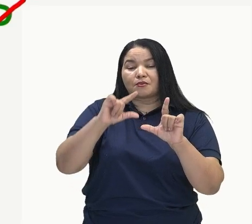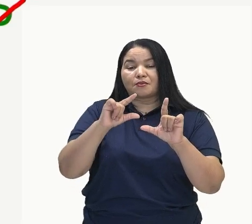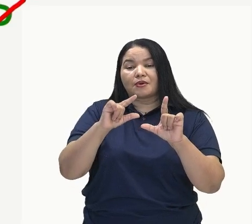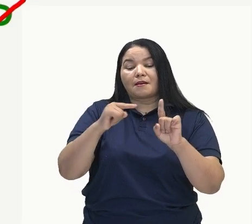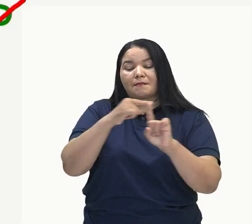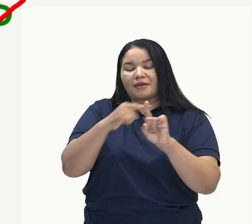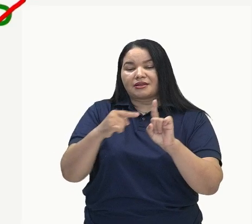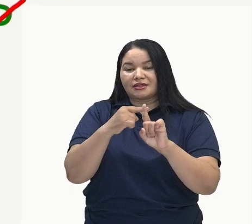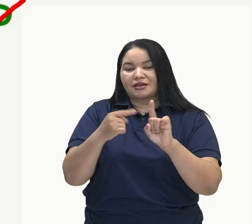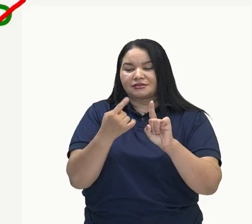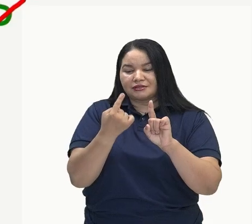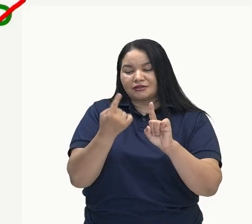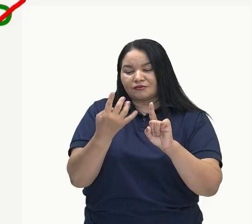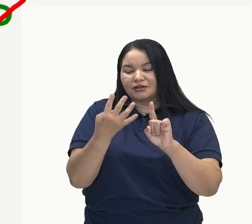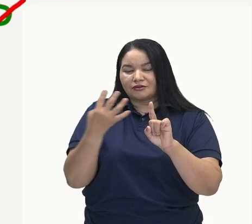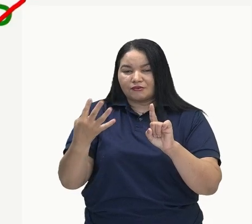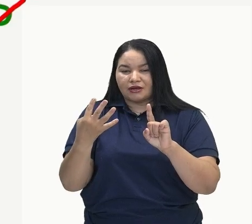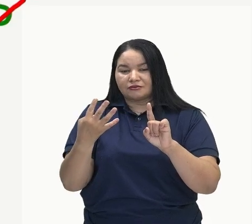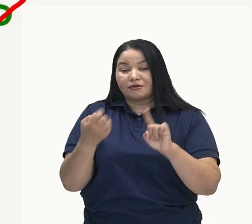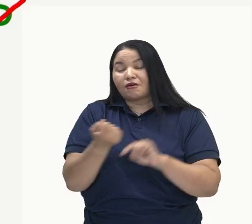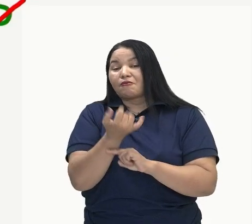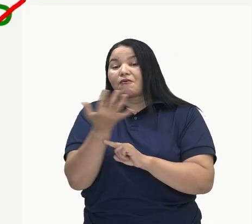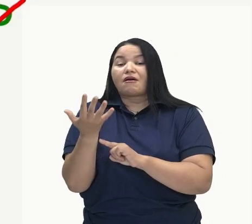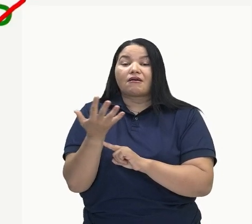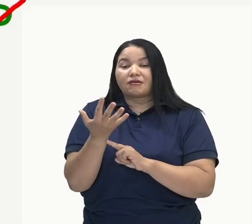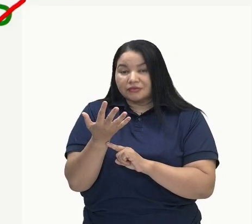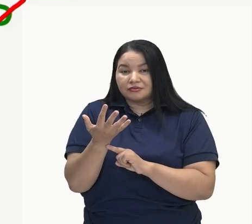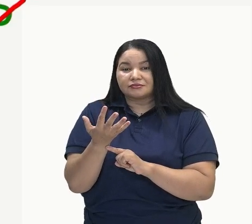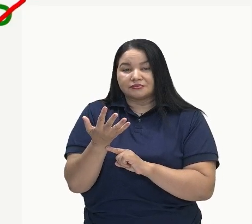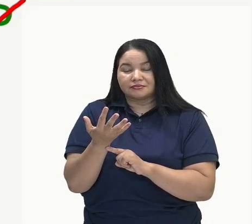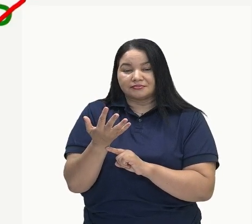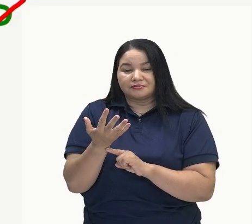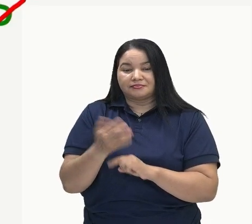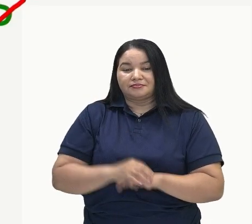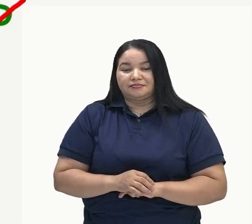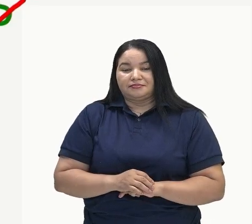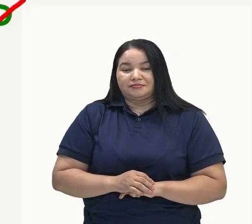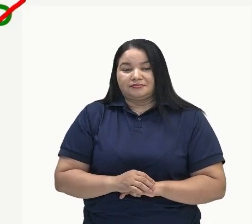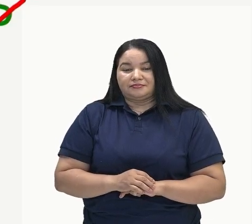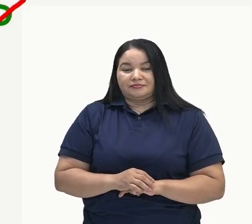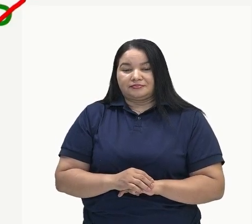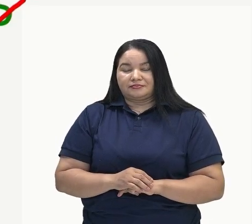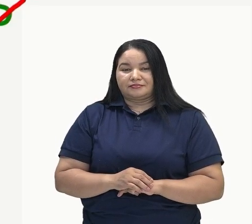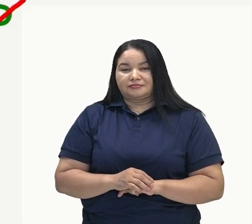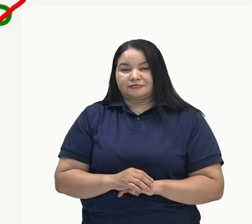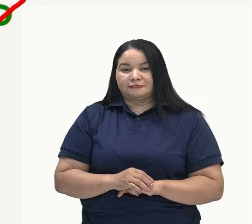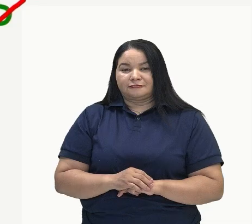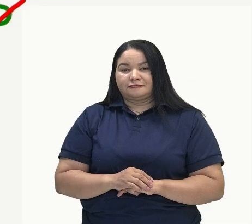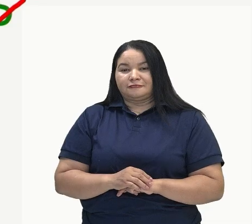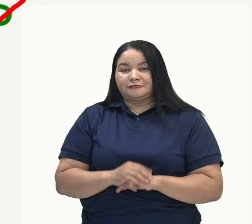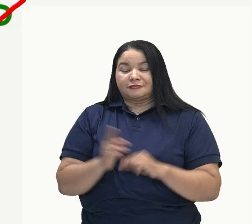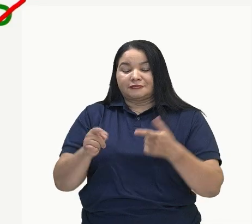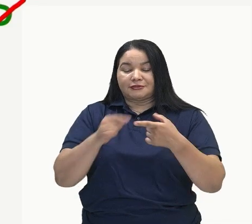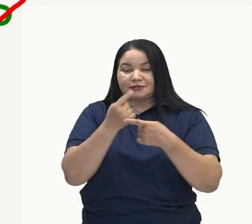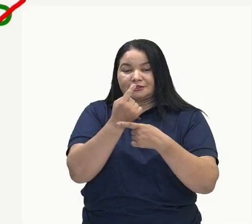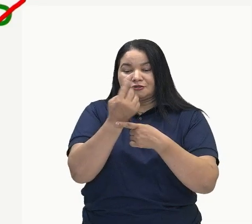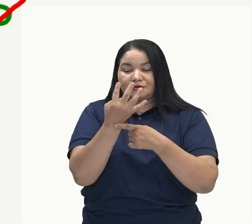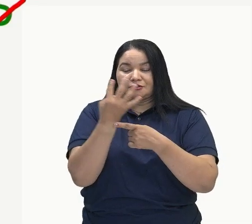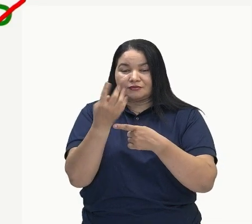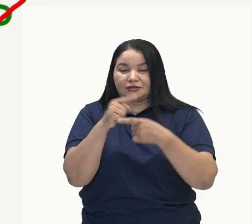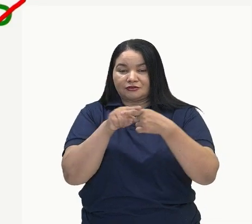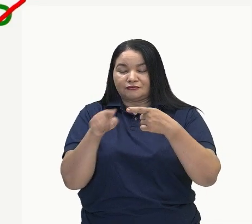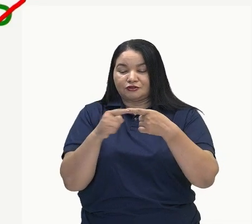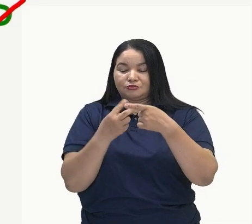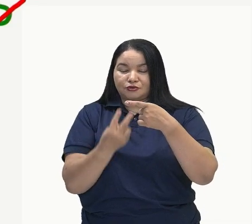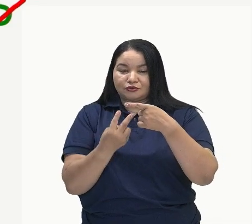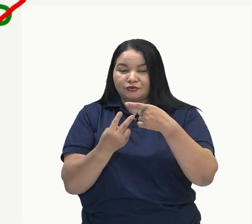de 144. E a metade de 144, no caso, né, você só vai dividir por 2, então o